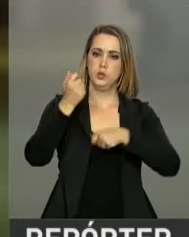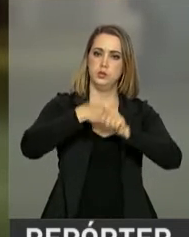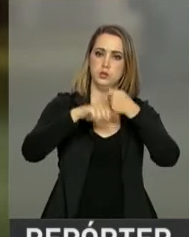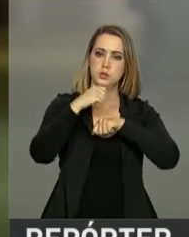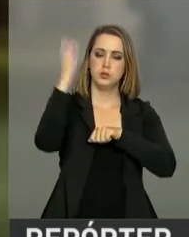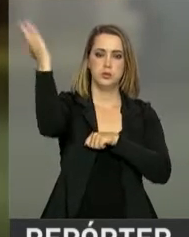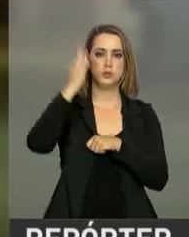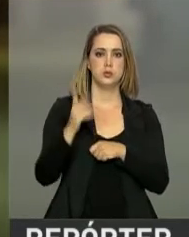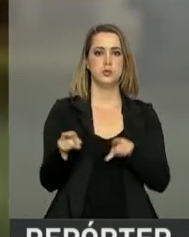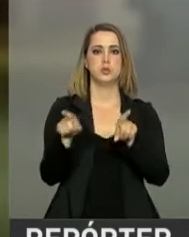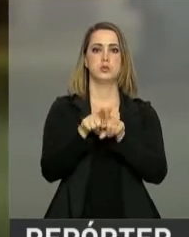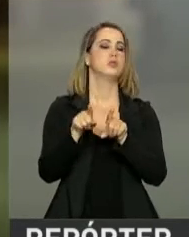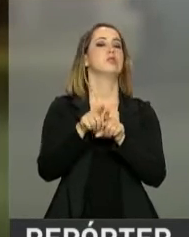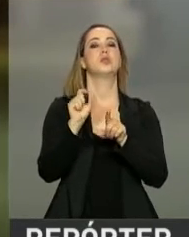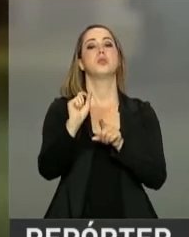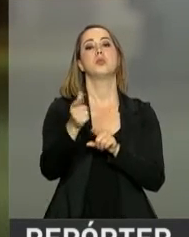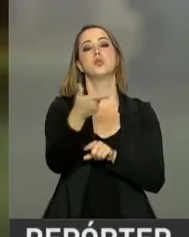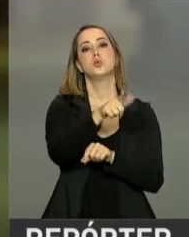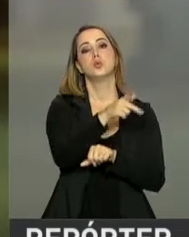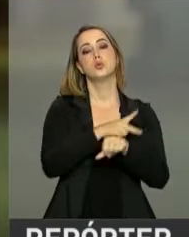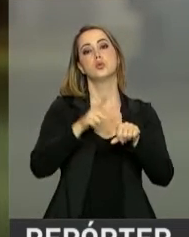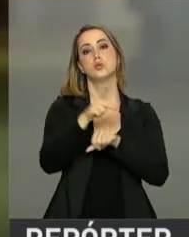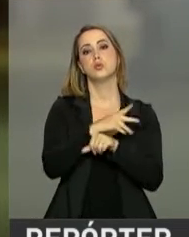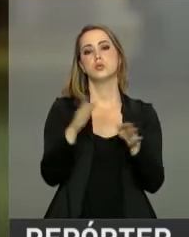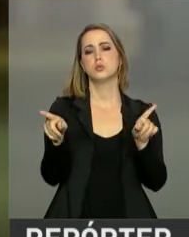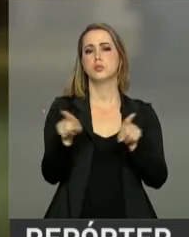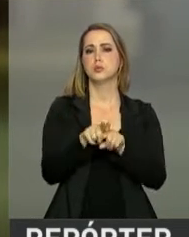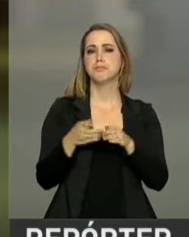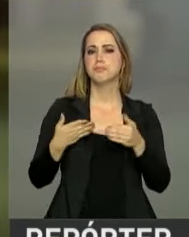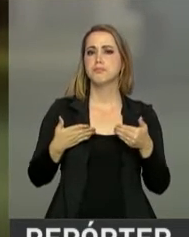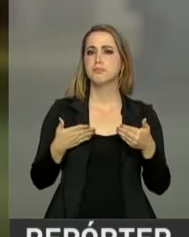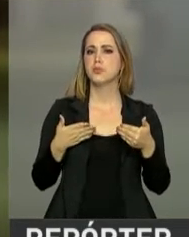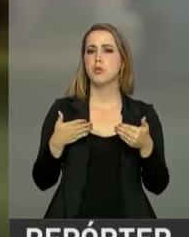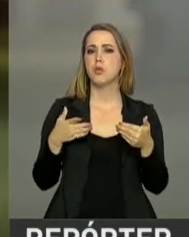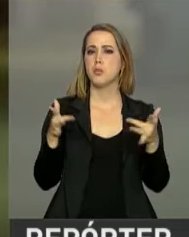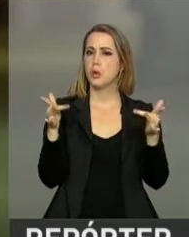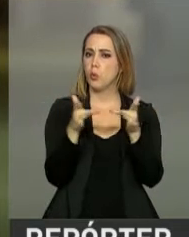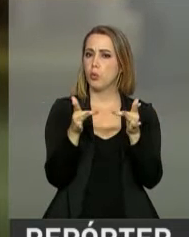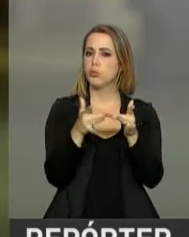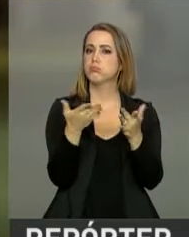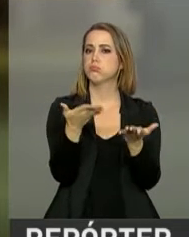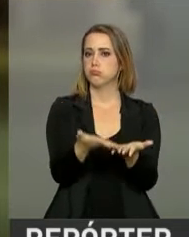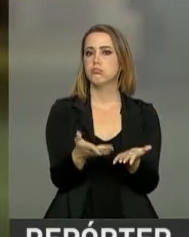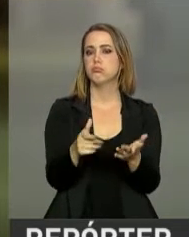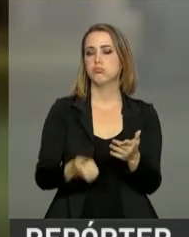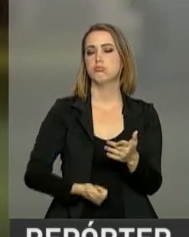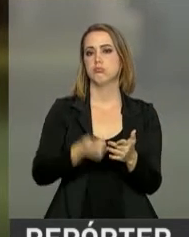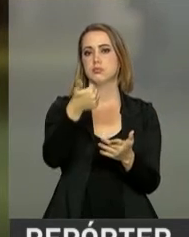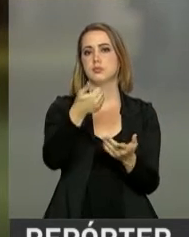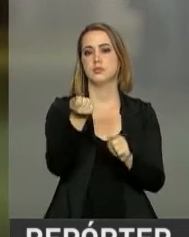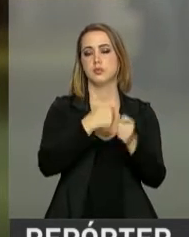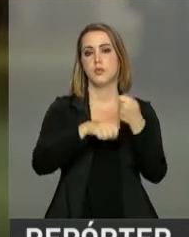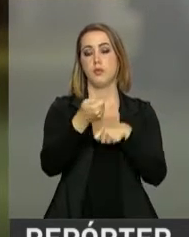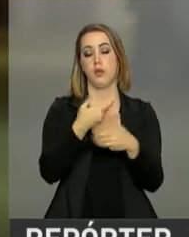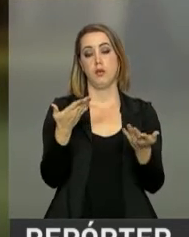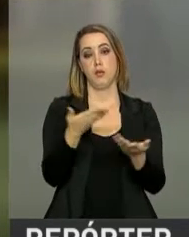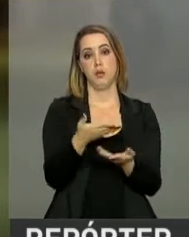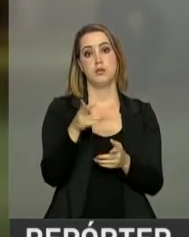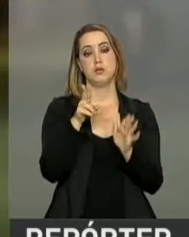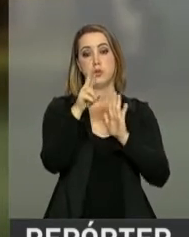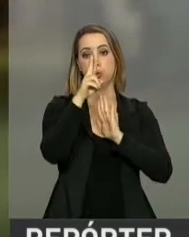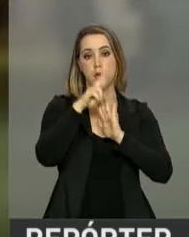análise externas também vão nesse sentido nesta semana o fundo monetário internacional divulgou um relatório